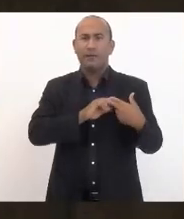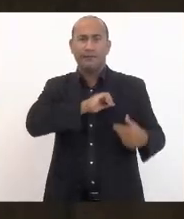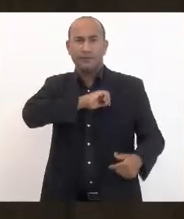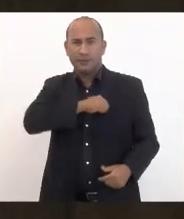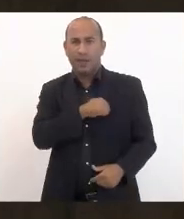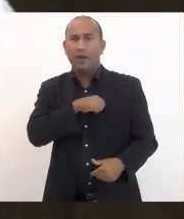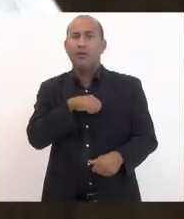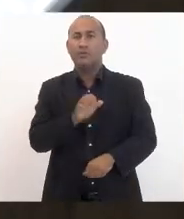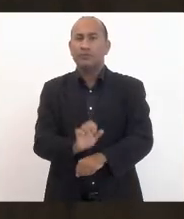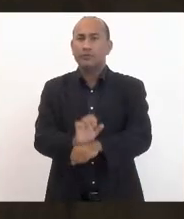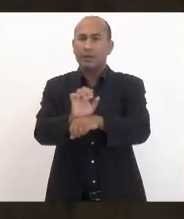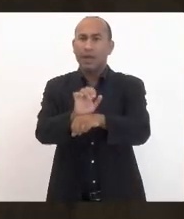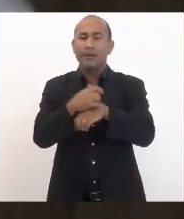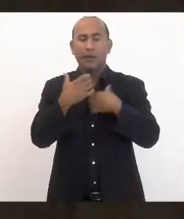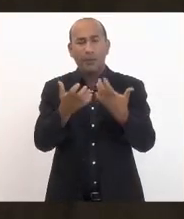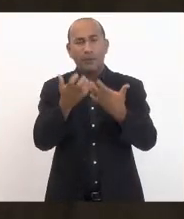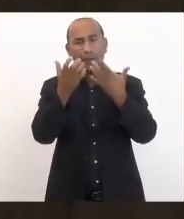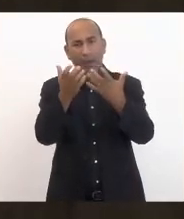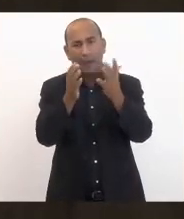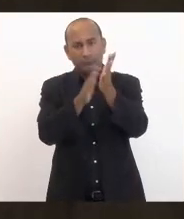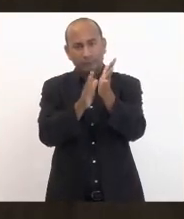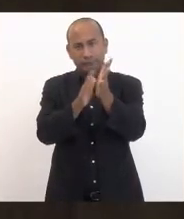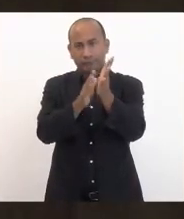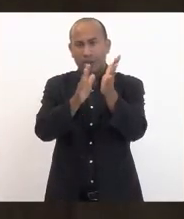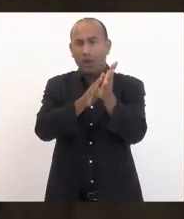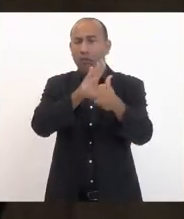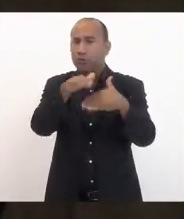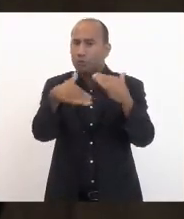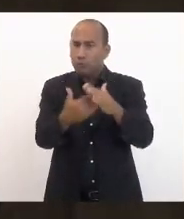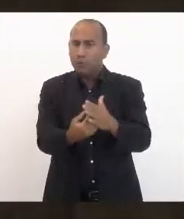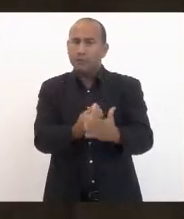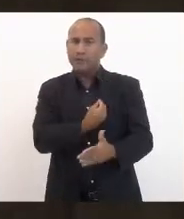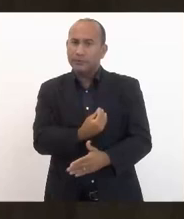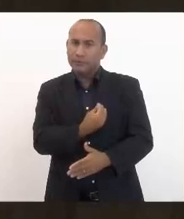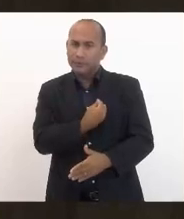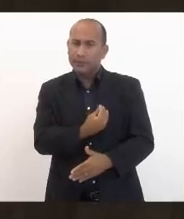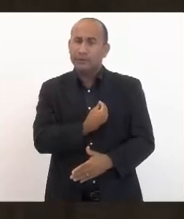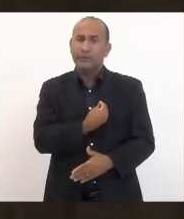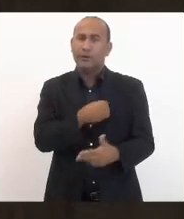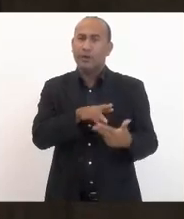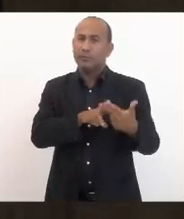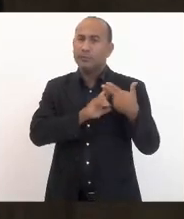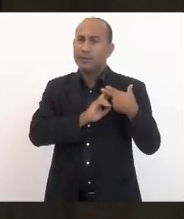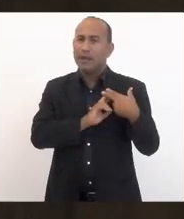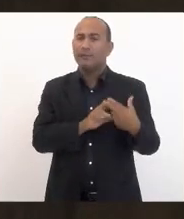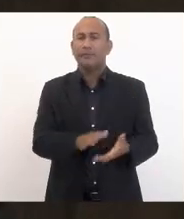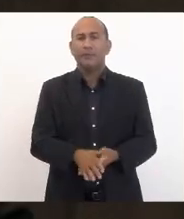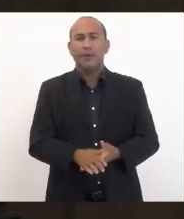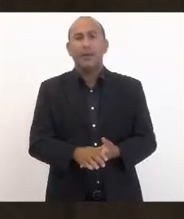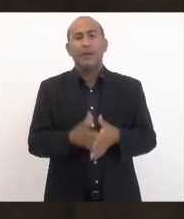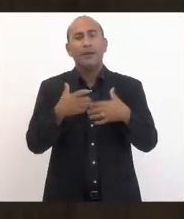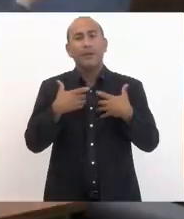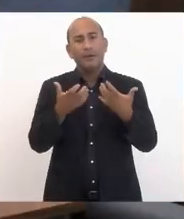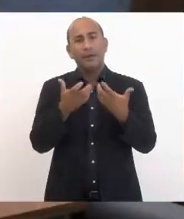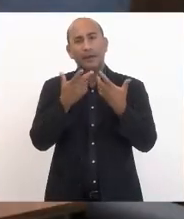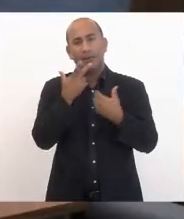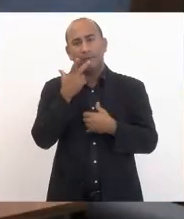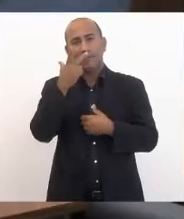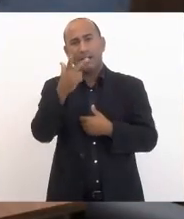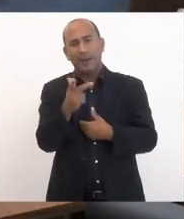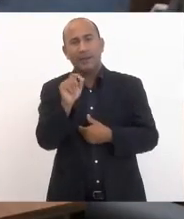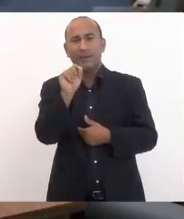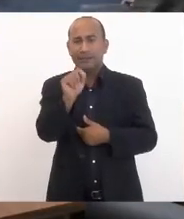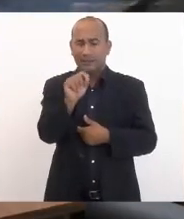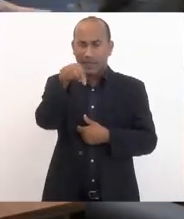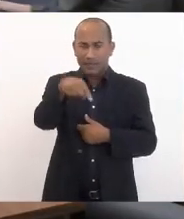Estado. Eu queria saudar todos os auditores, queria dizer que